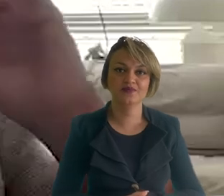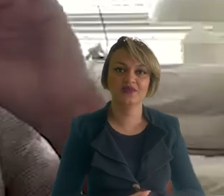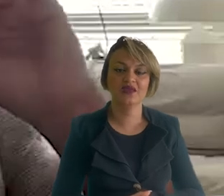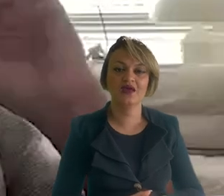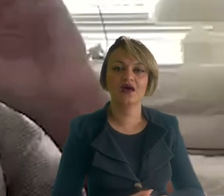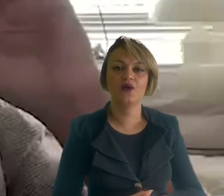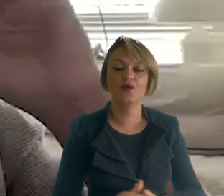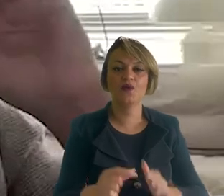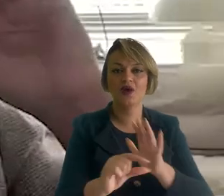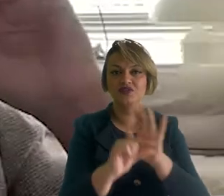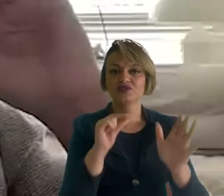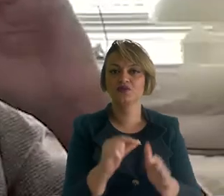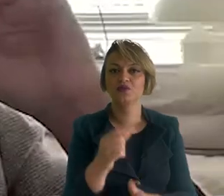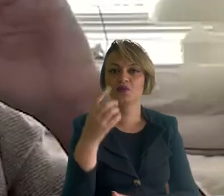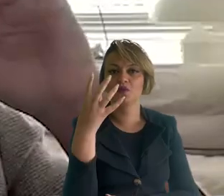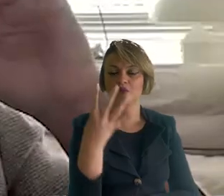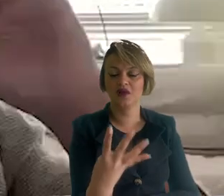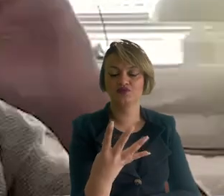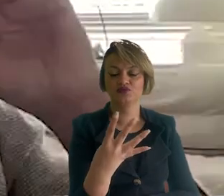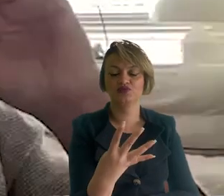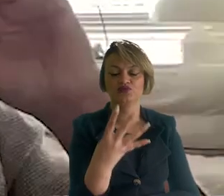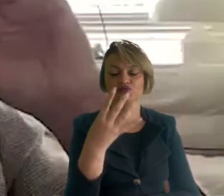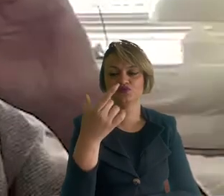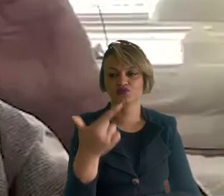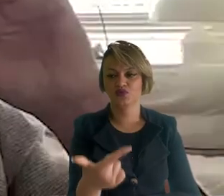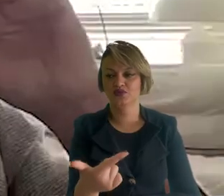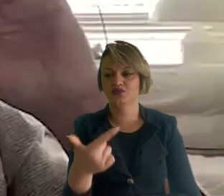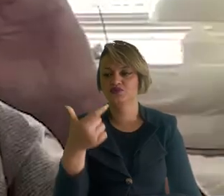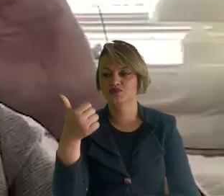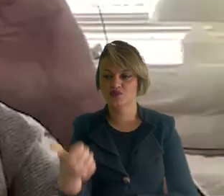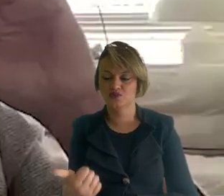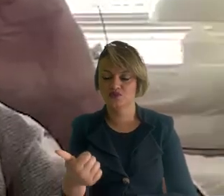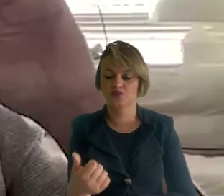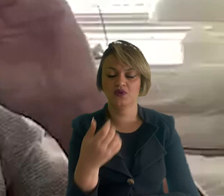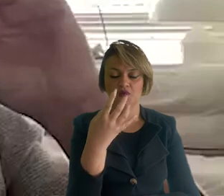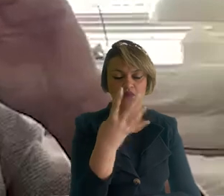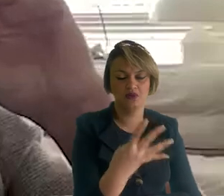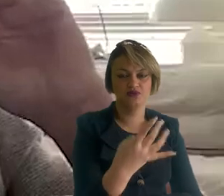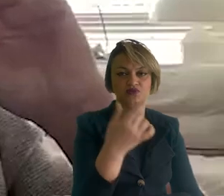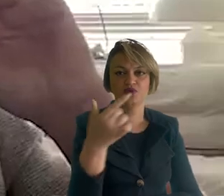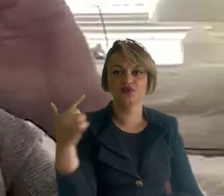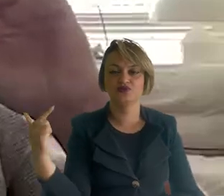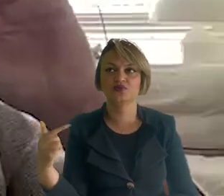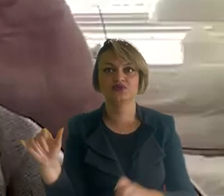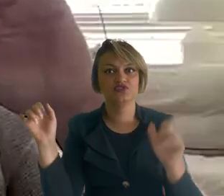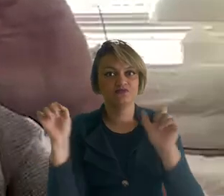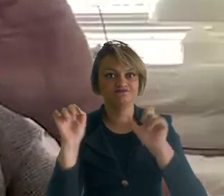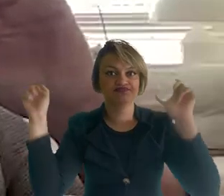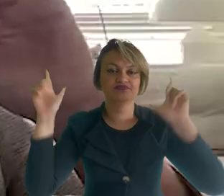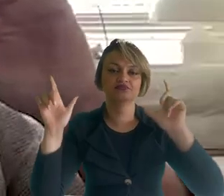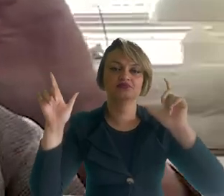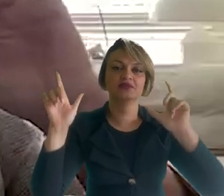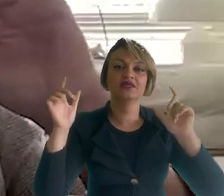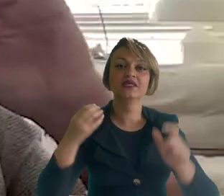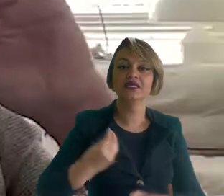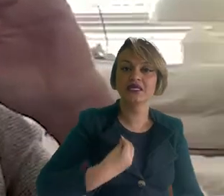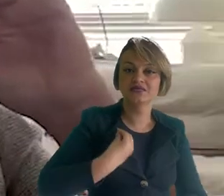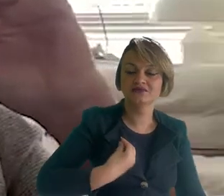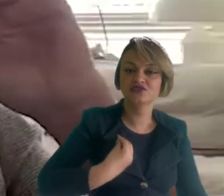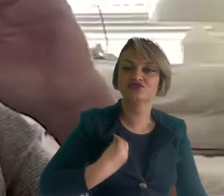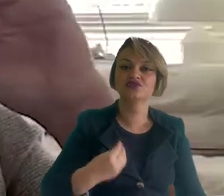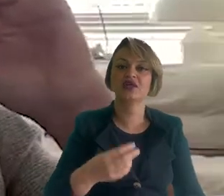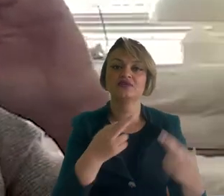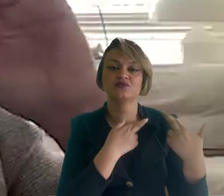no artigo 421422 do Código Civil que pode despertar para vós a existência de